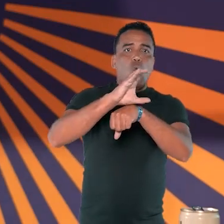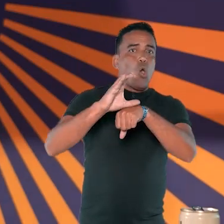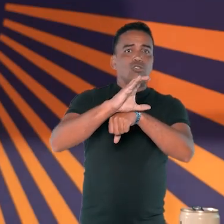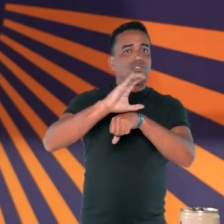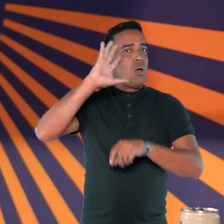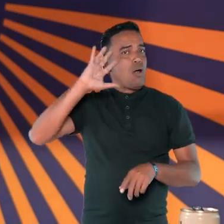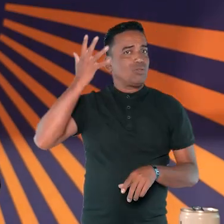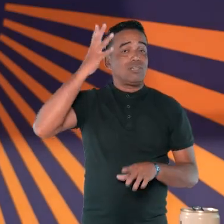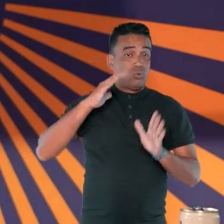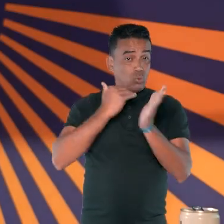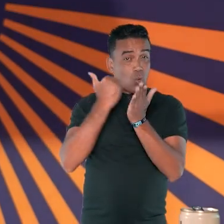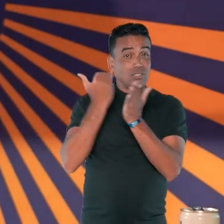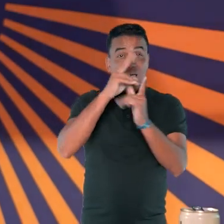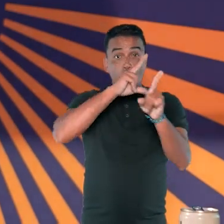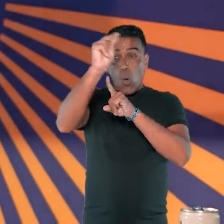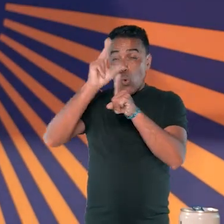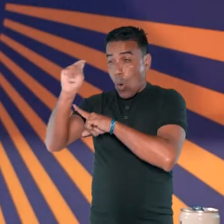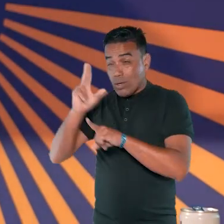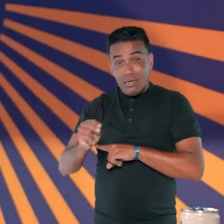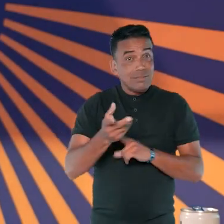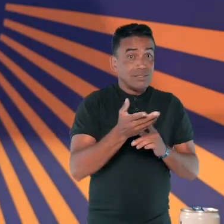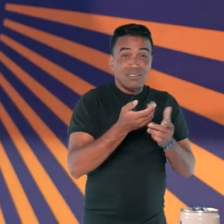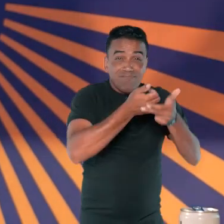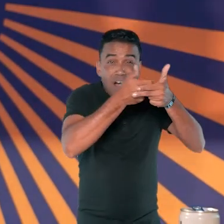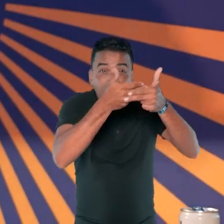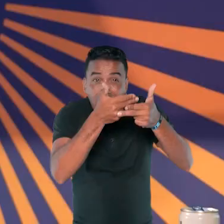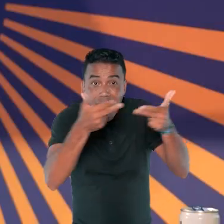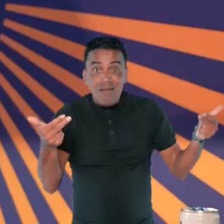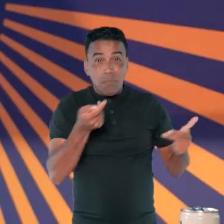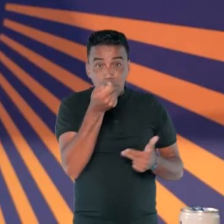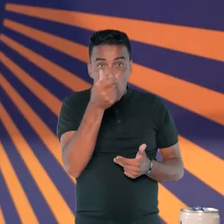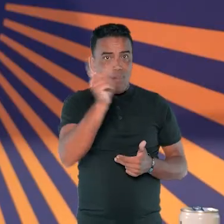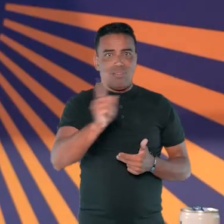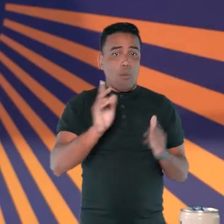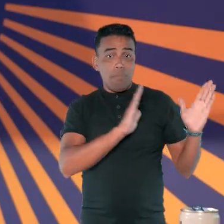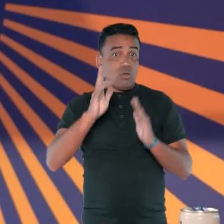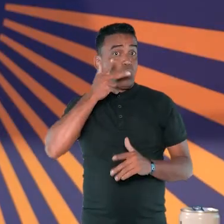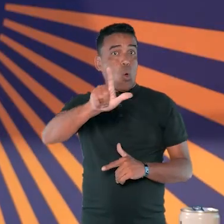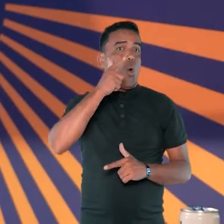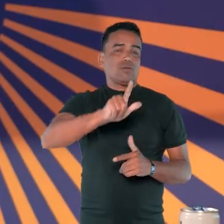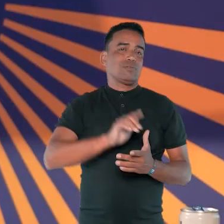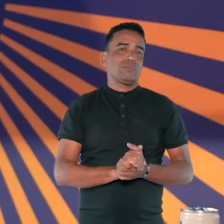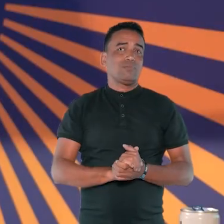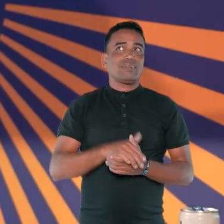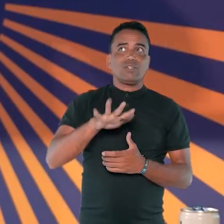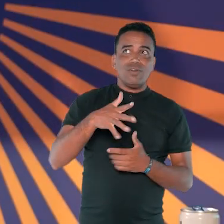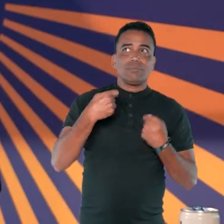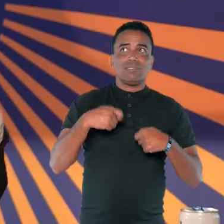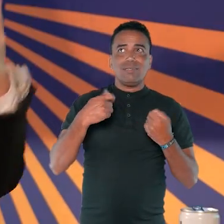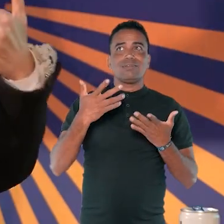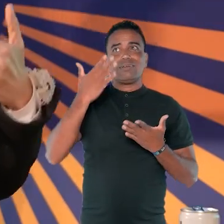todas as conquistas, que não foram poucas de jeito nenhum, que nós conseguimos naquele período. Talvez o que a gente tenha que